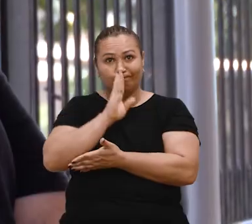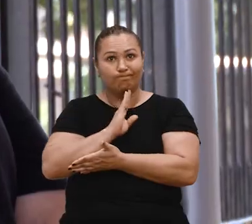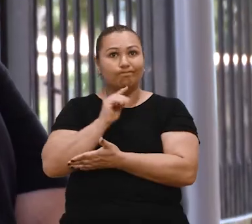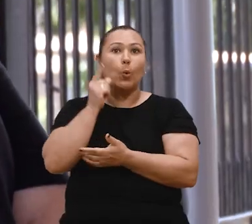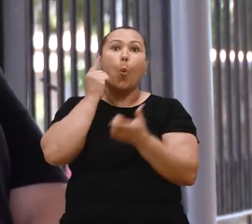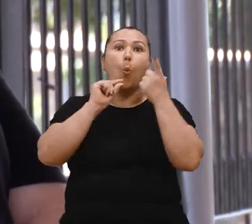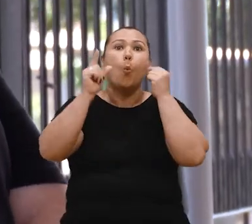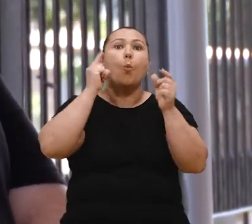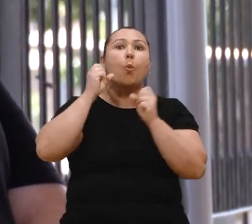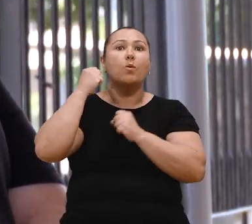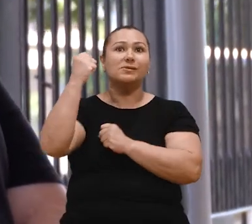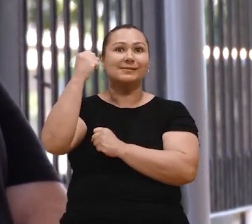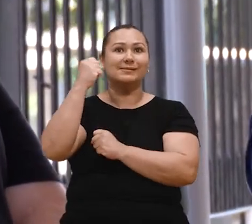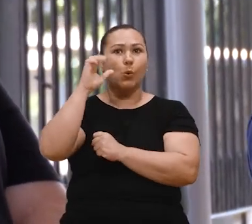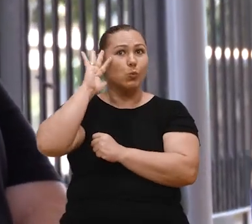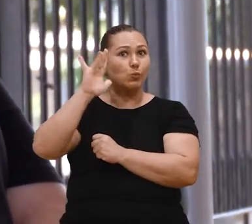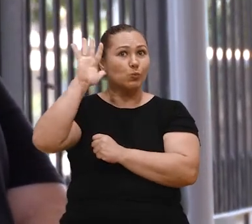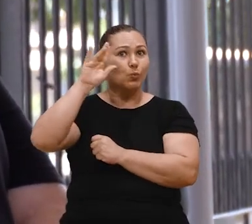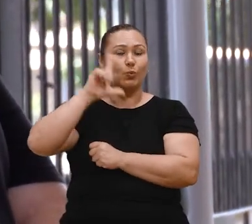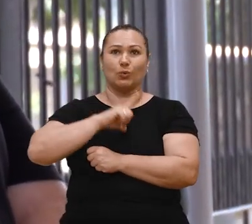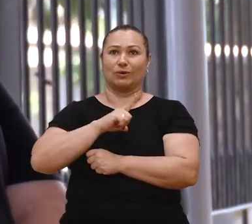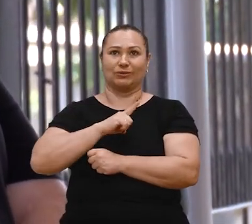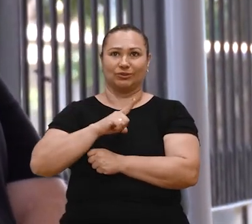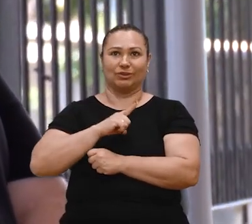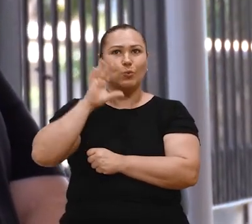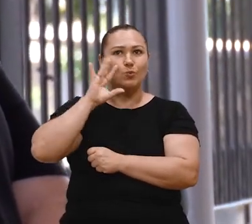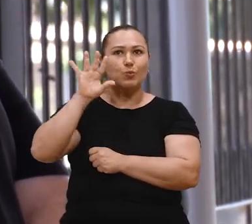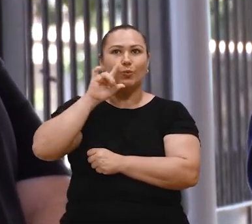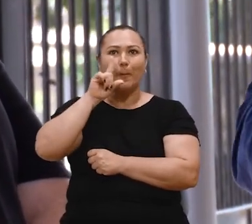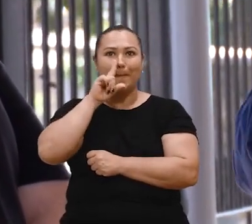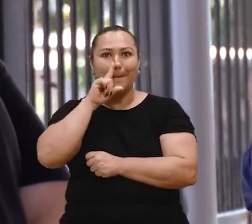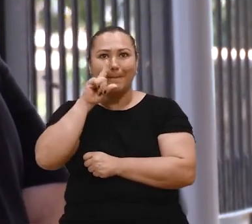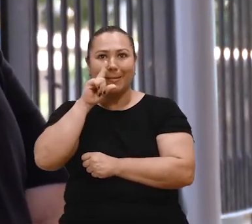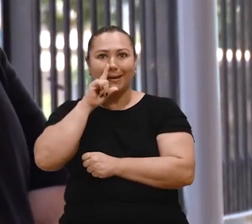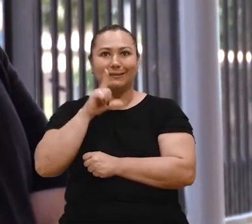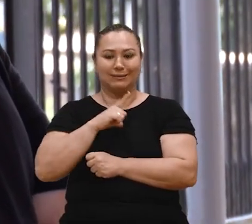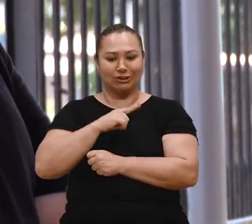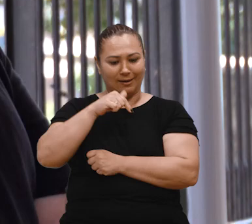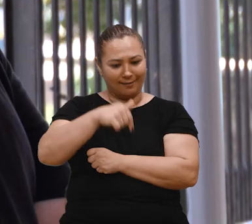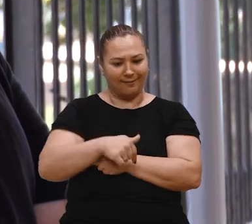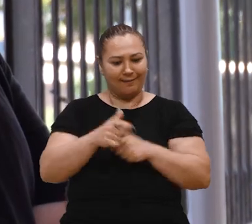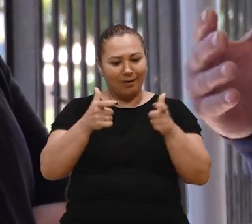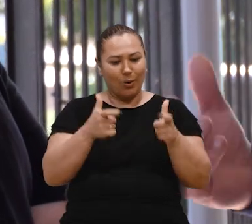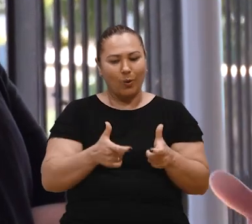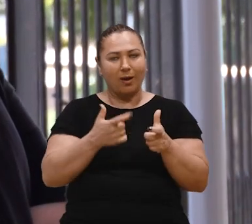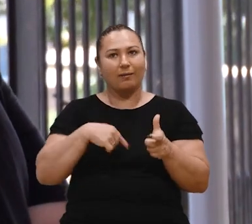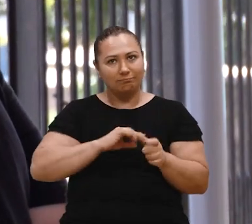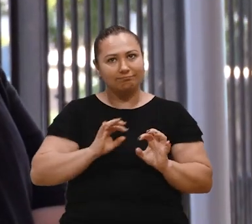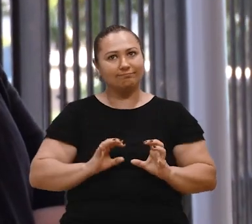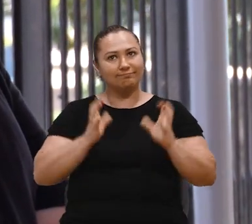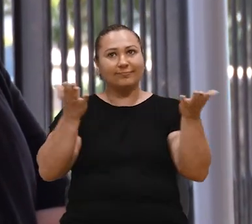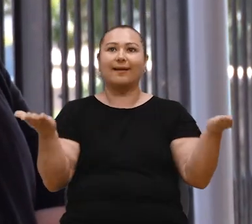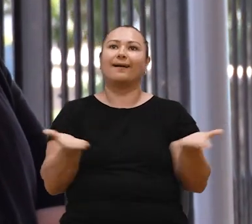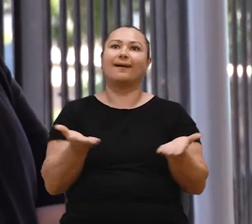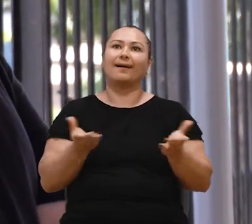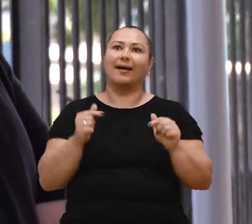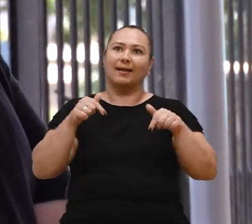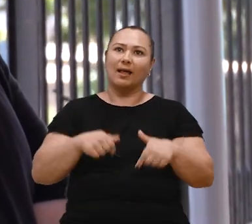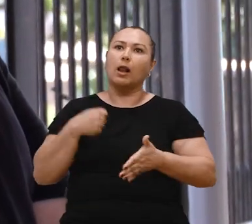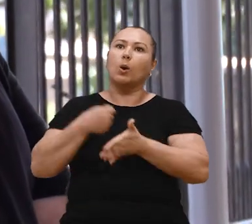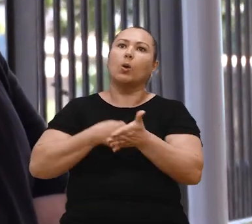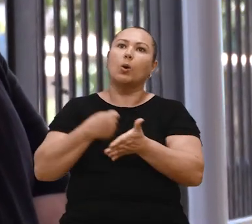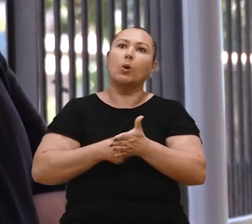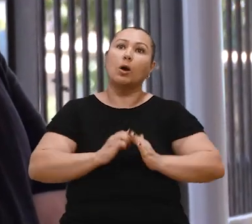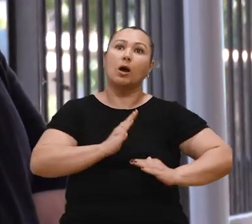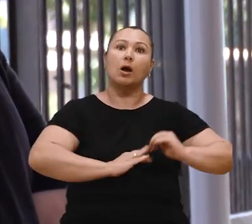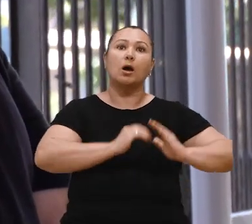real de aluguel da prefeitura. Foi uma grande conquista, um sonho que eu tinha, um sonho das mães que tinham aqui em Fazenda